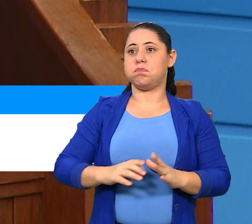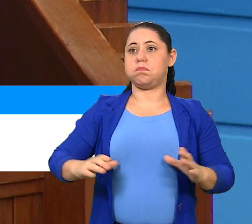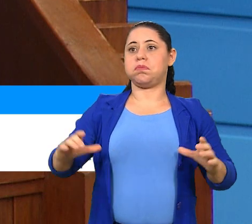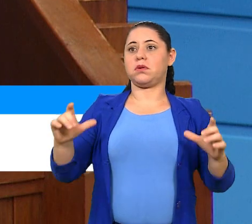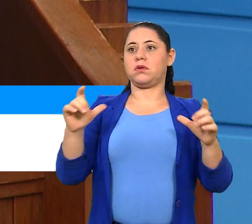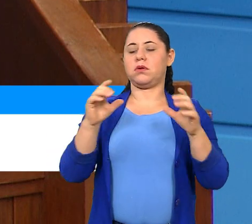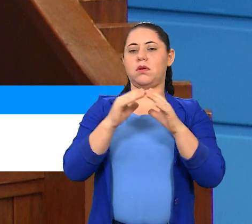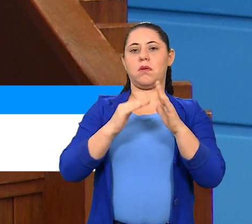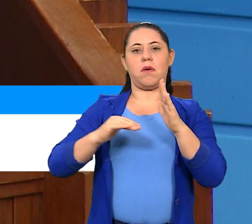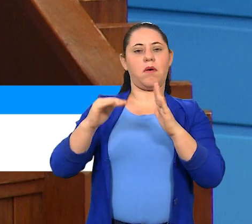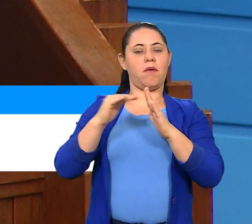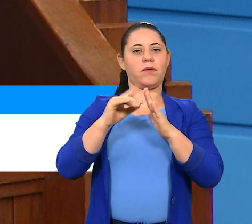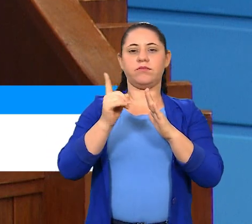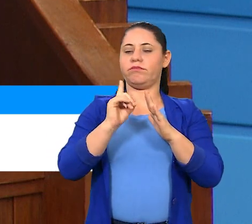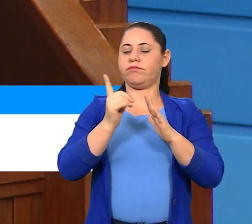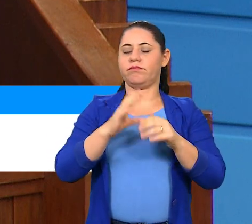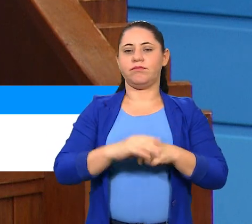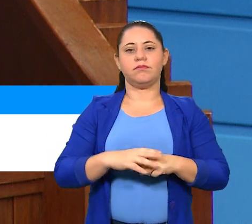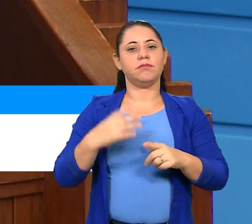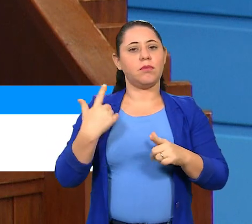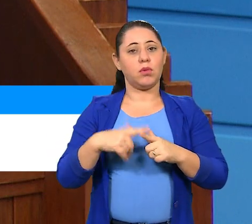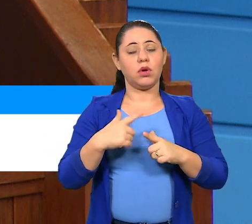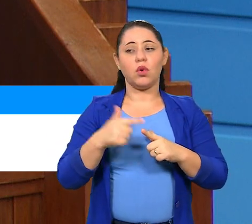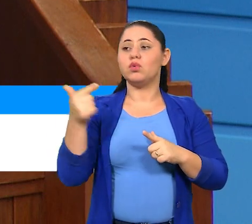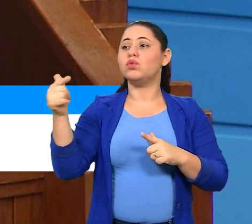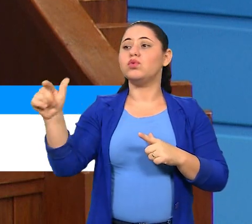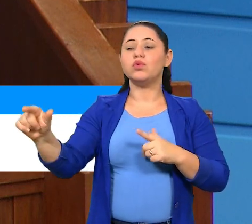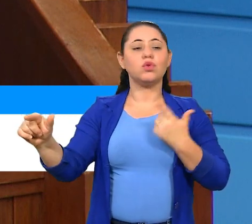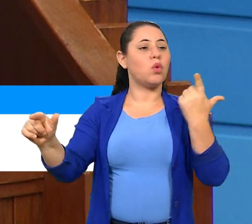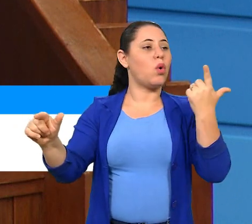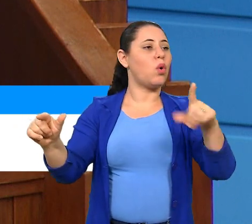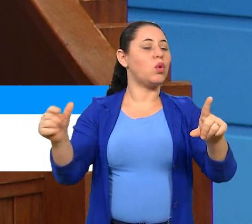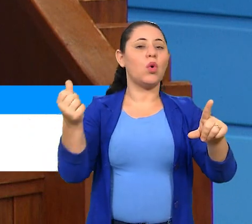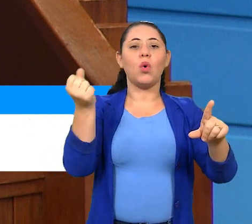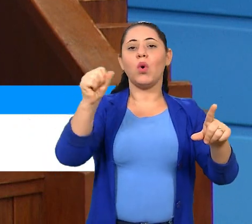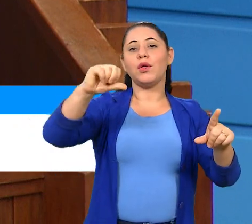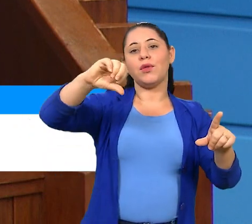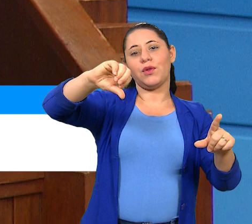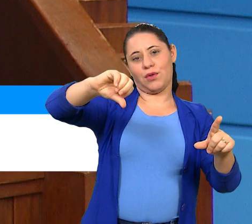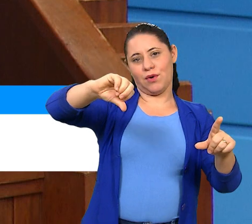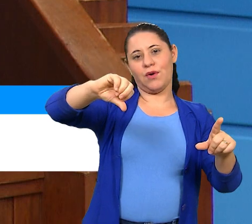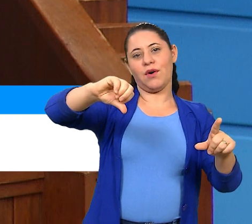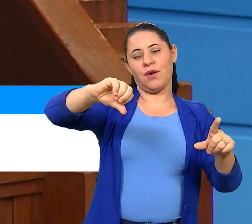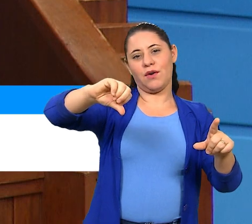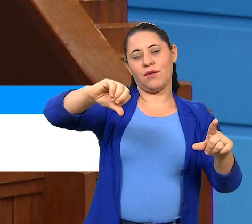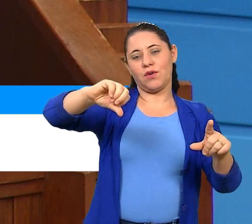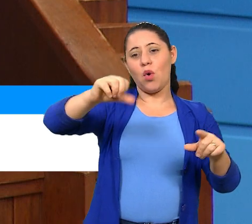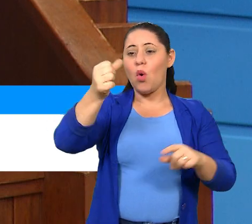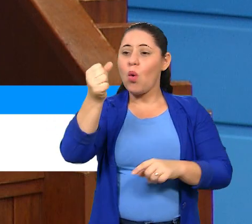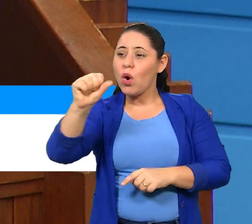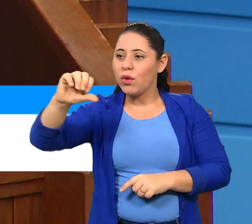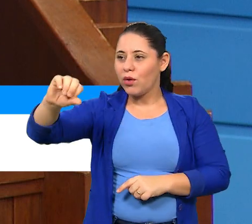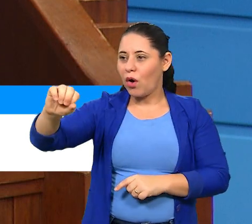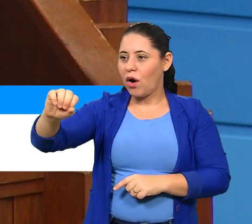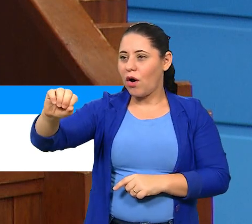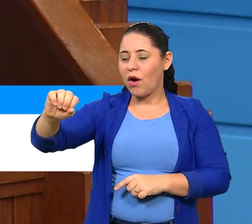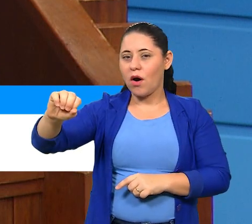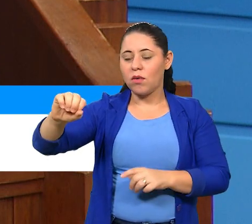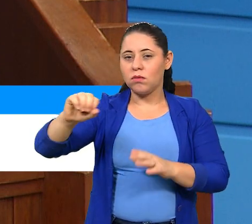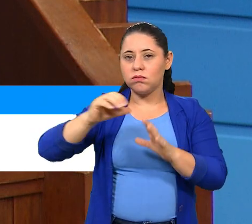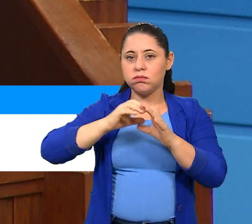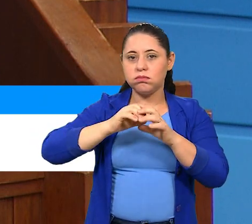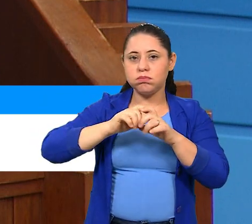muito Ah nós somos maioria não era porque os outros 89